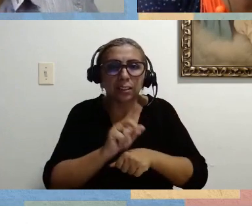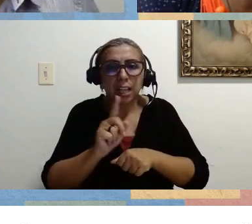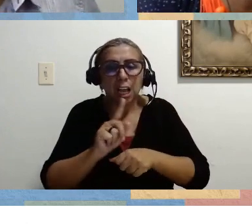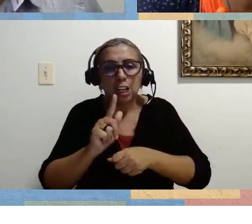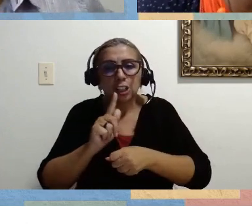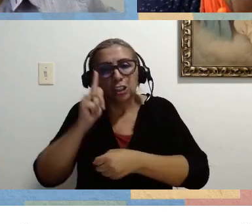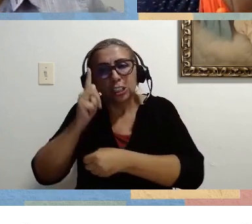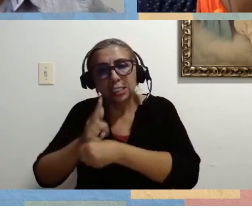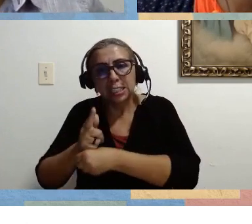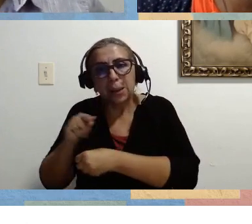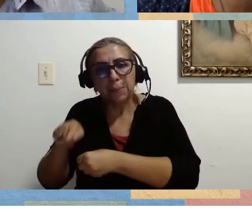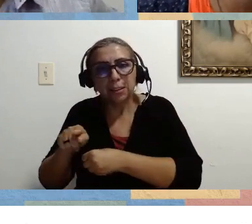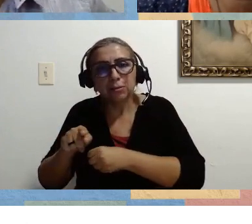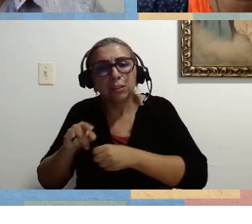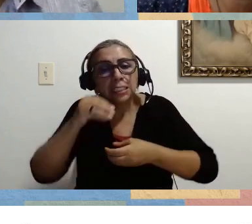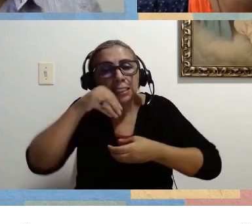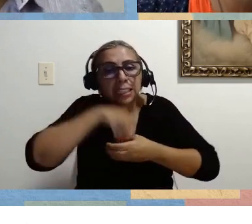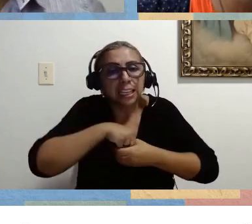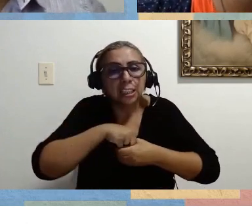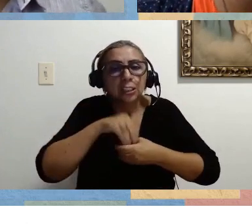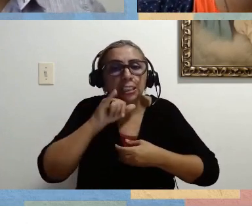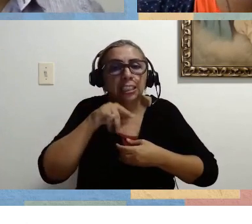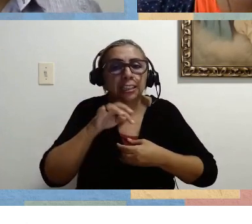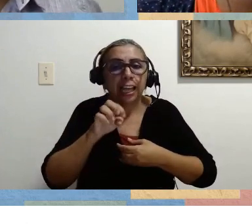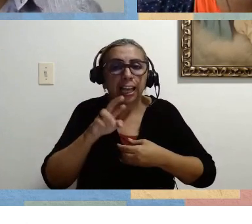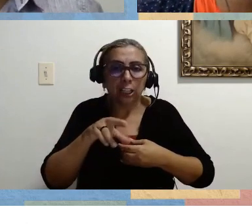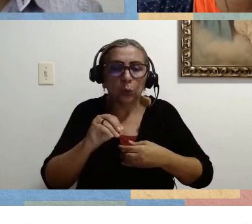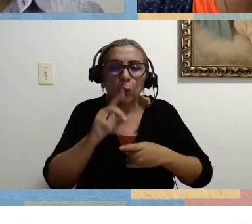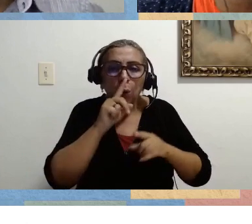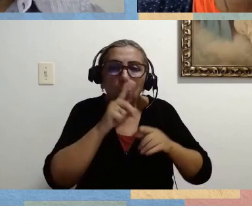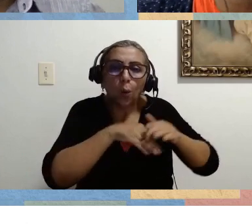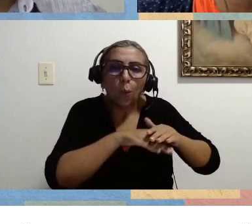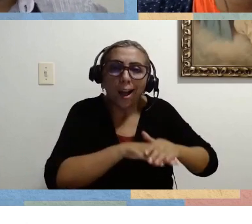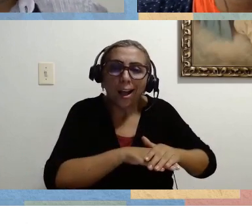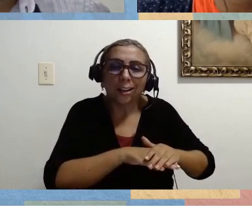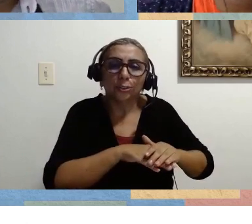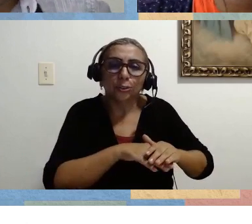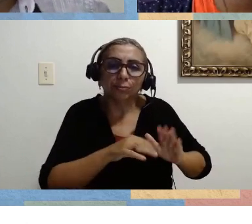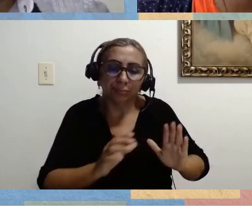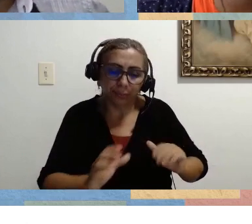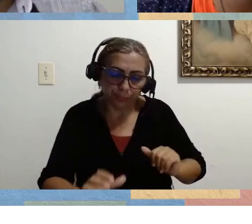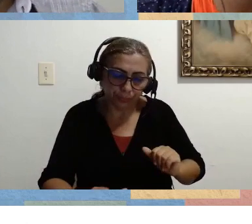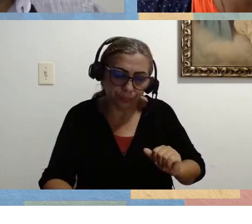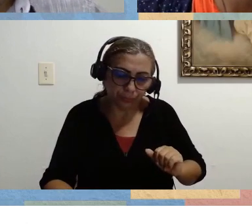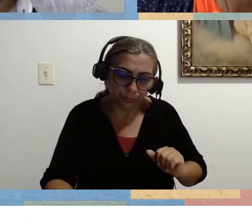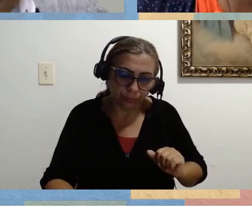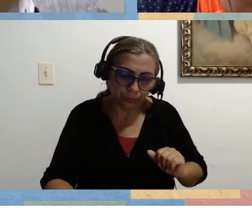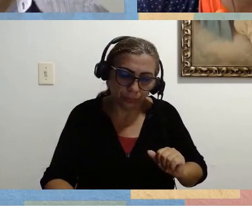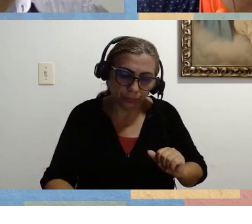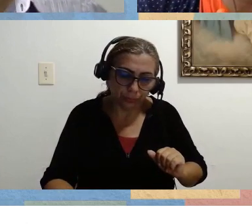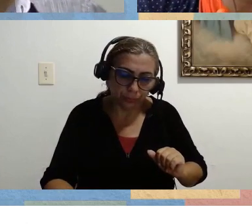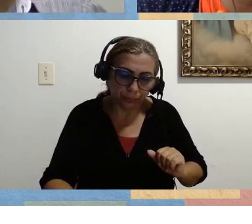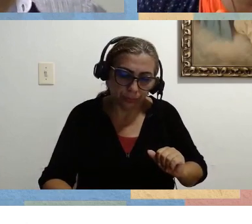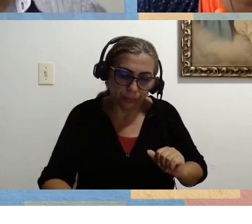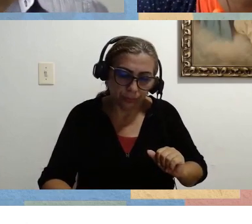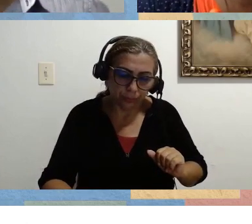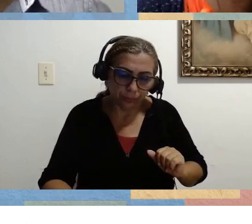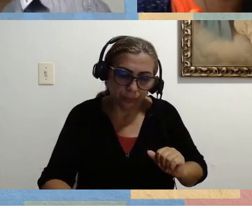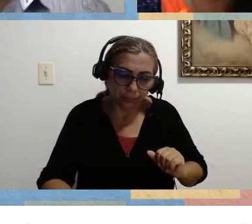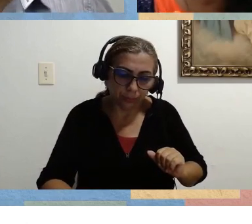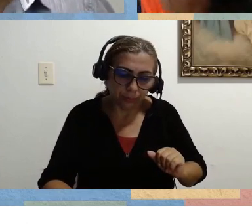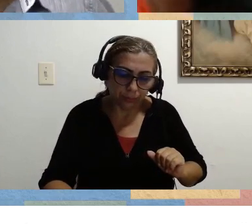na gestão, né? Internamente, né? Trazendo para o repositório, eu acredito que por embargo, né? De repente, uma metadata de embargo. Então,